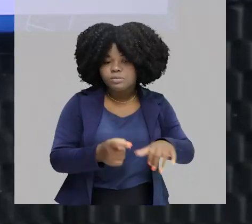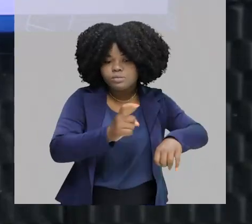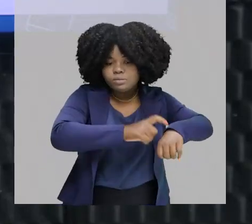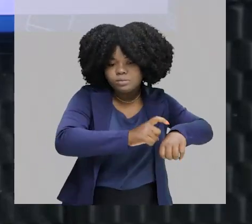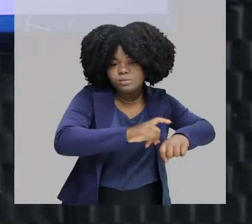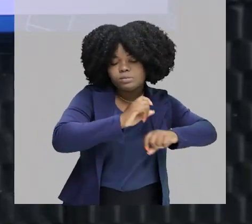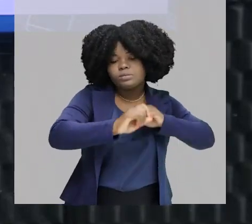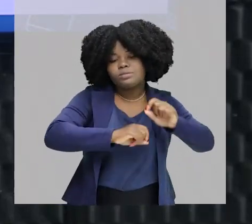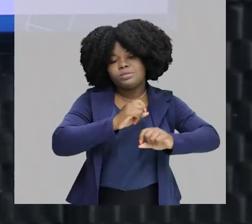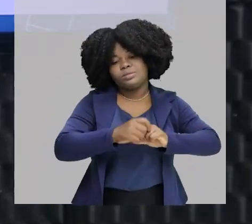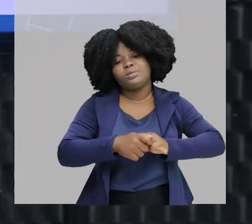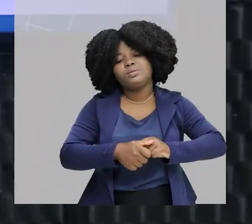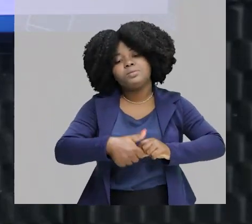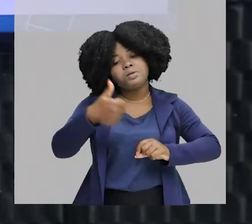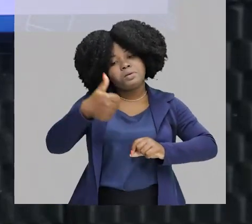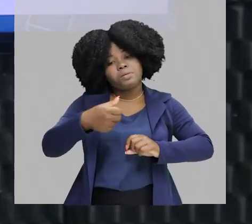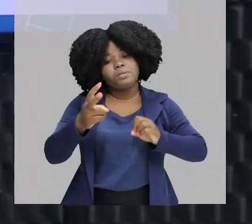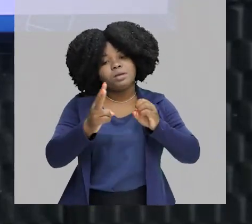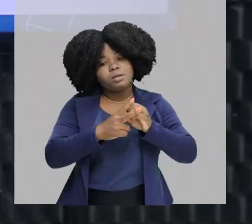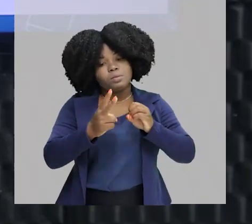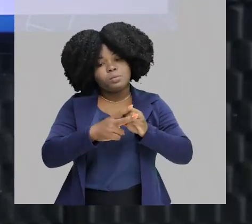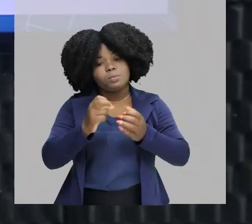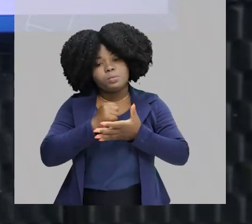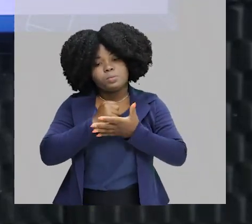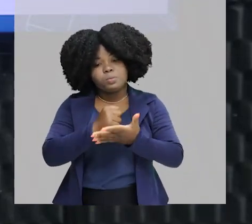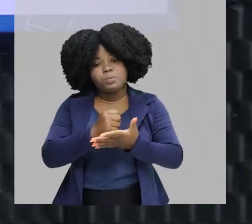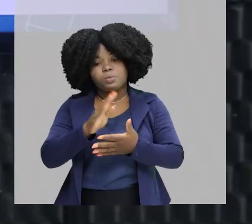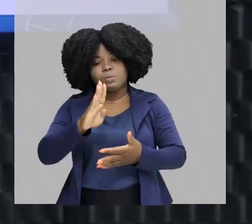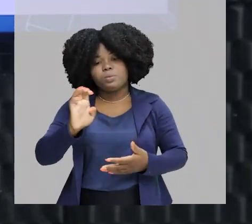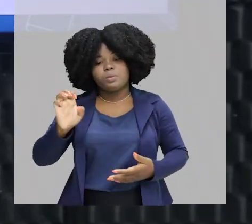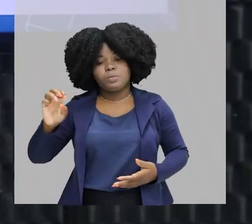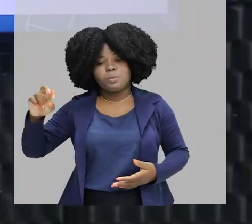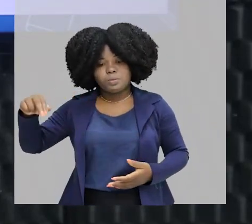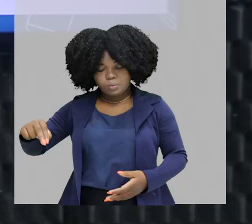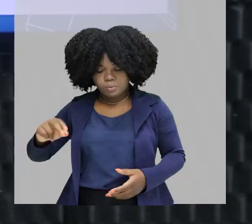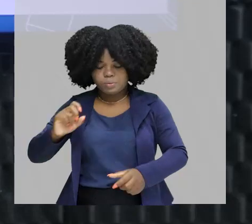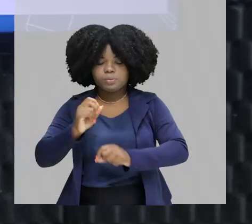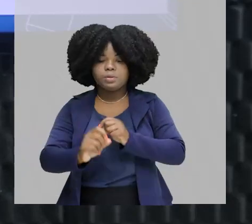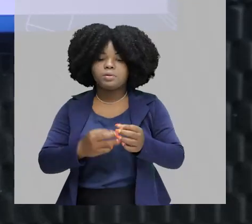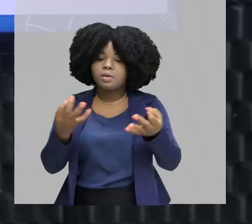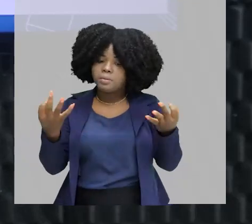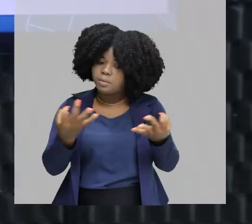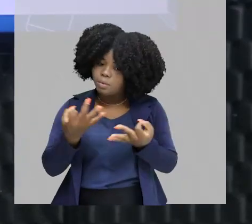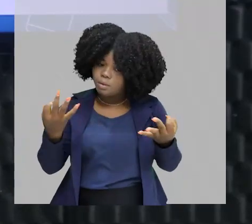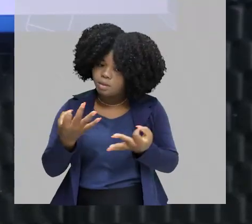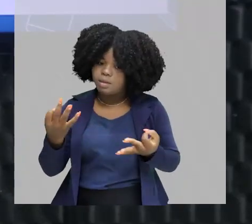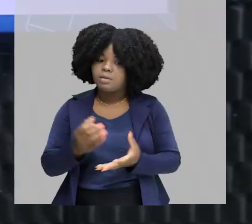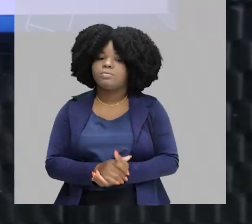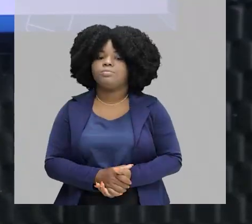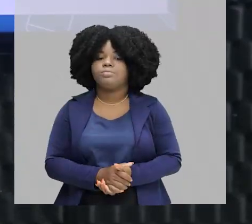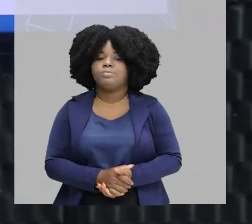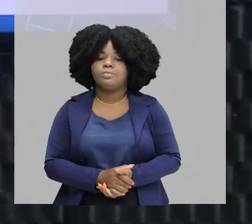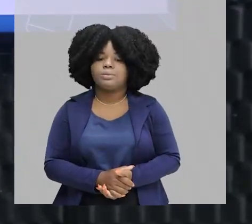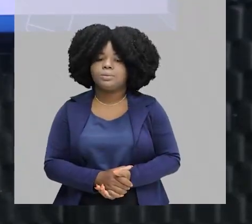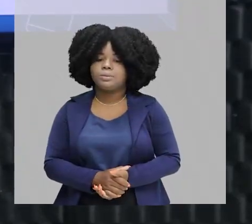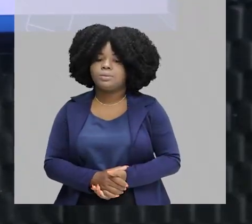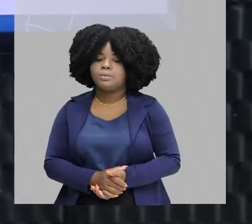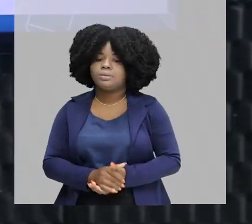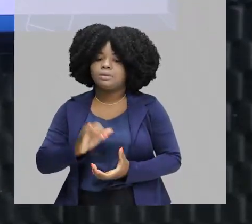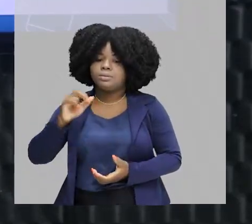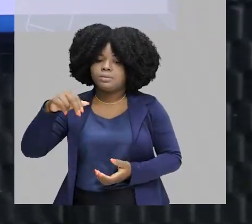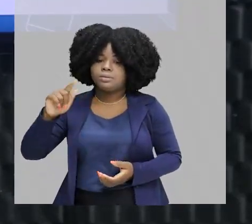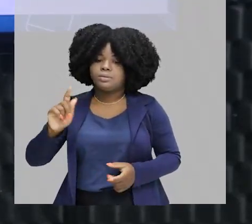é justamente o meu primeiro verbo auxiliar. O been demonstra o aspecto perfeito, que é o verbo no particípio. E o